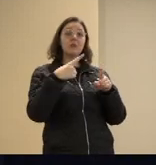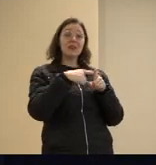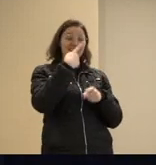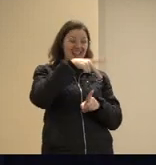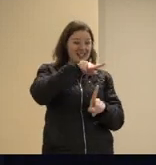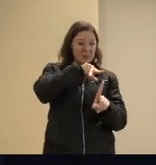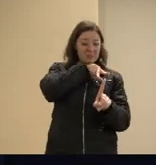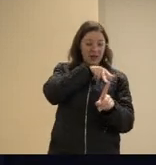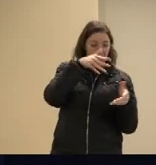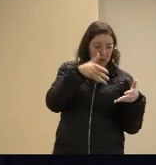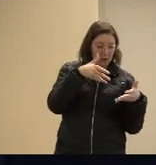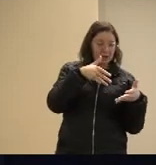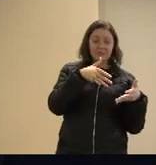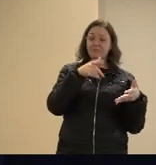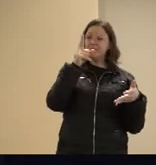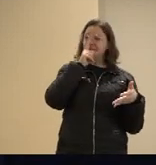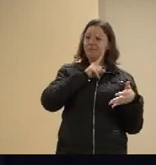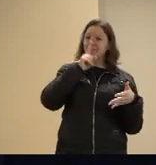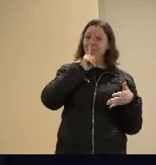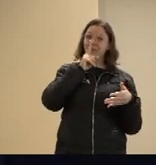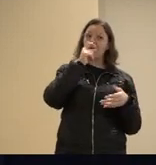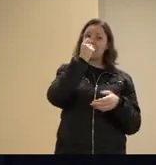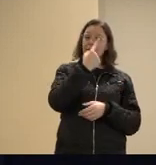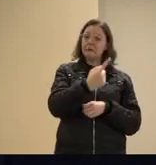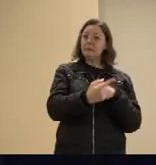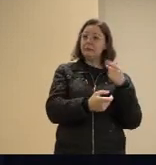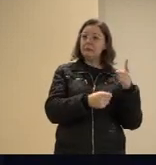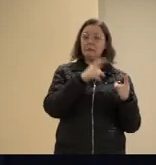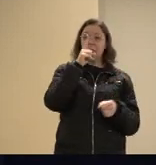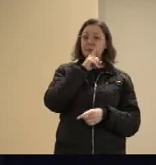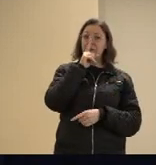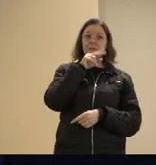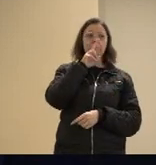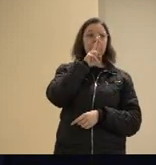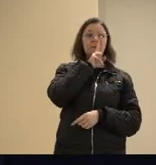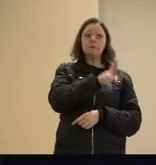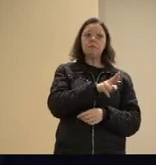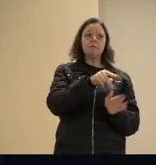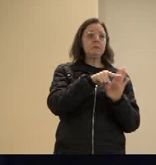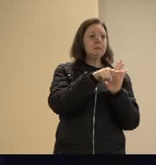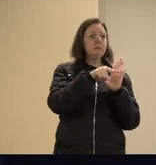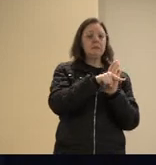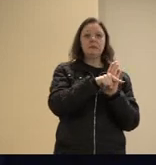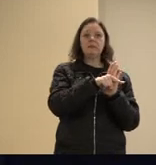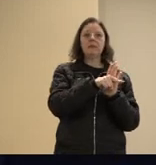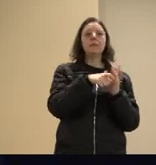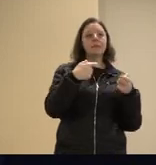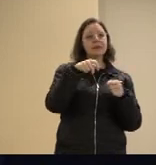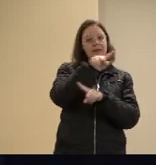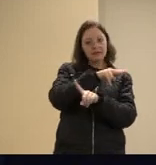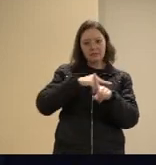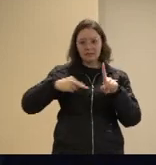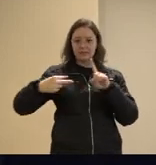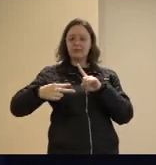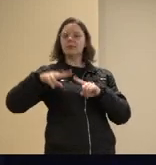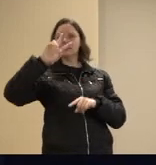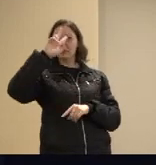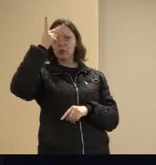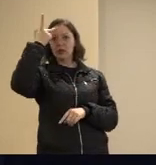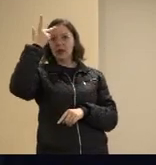fazendo, em alguns casos, não está dando resultado. E o que, eu justifico para dizer